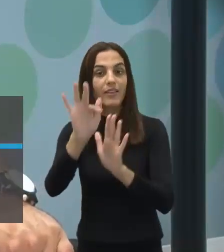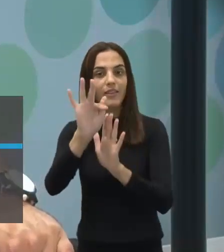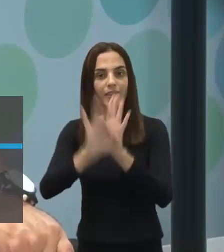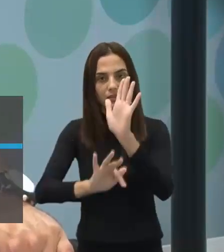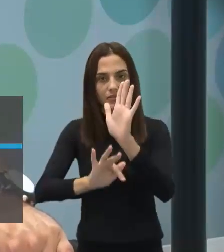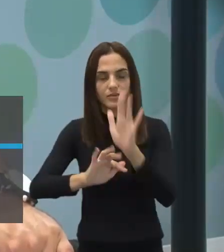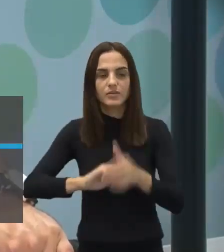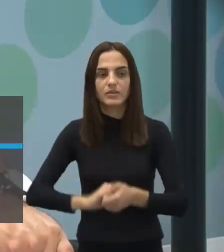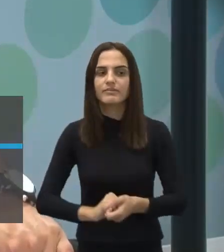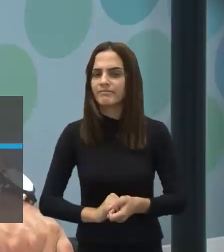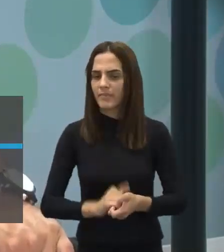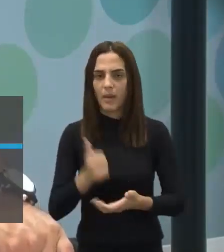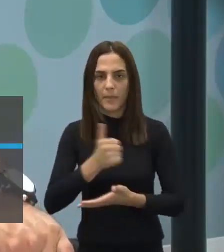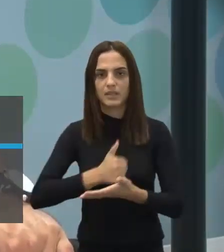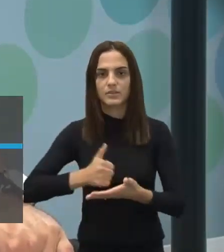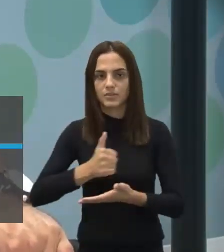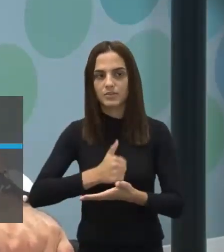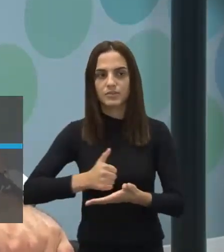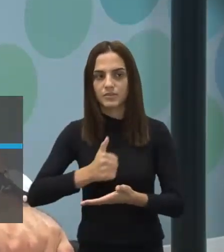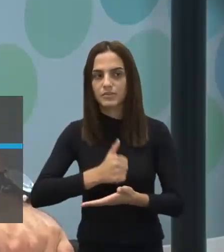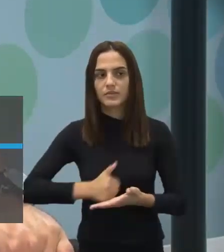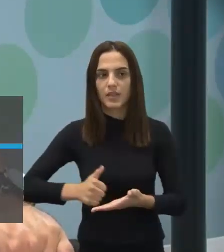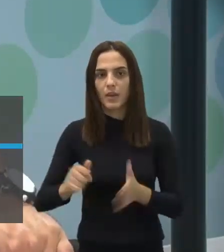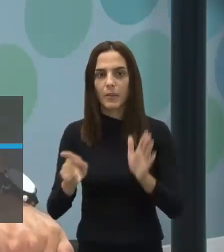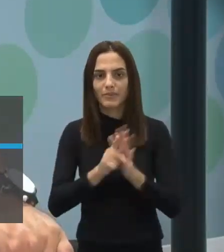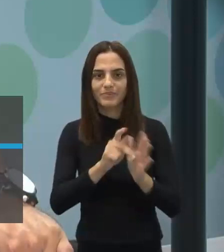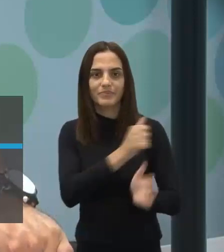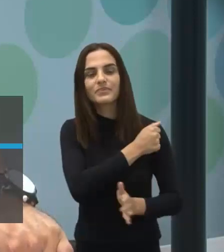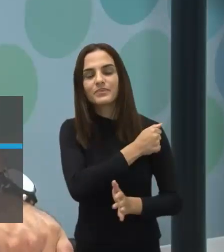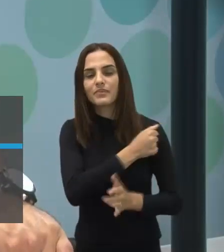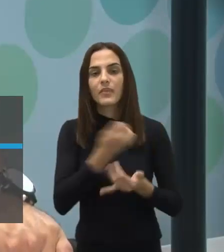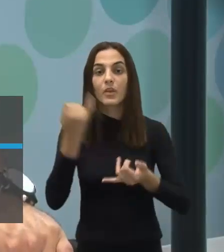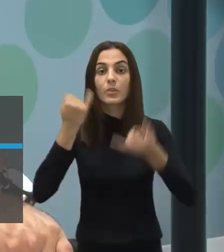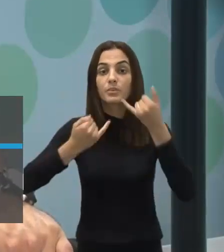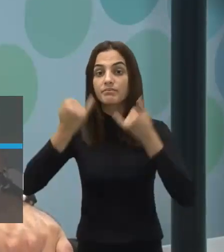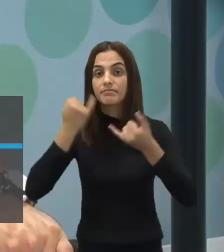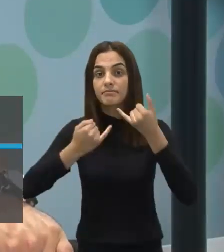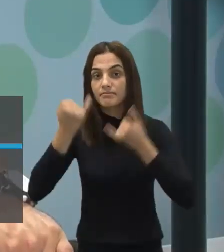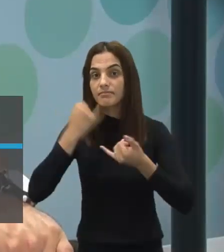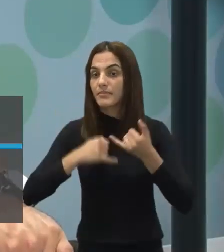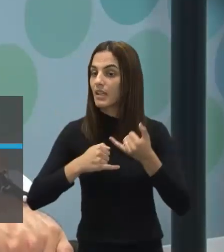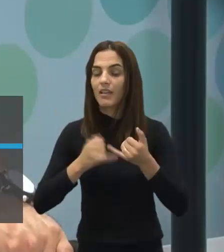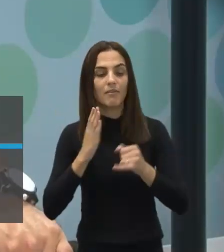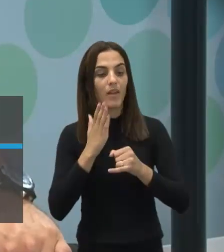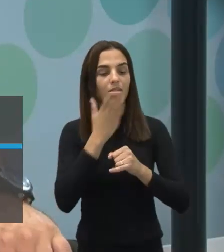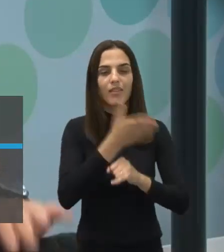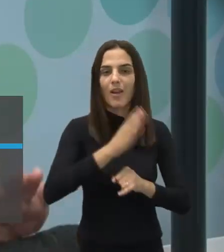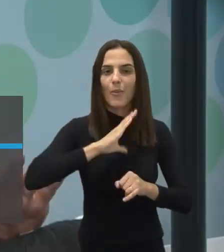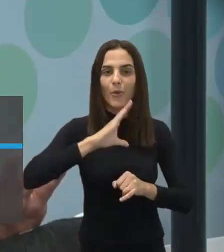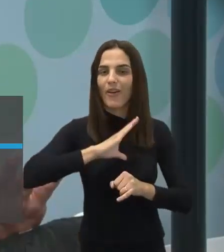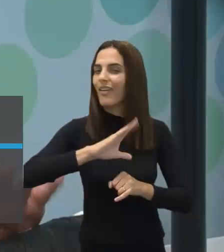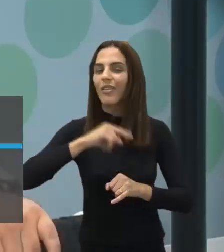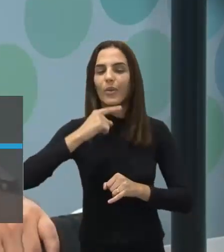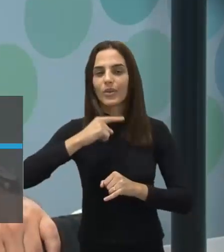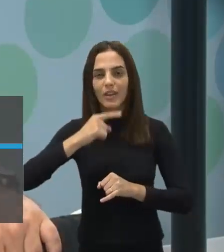textos bem básicos para esses estudantes, com informações que eles não teriam acesso em português, para ver